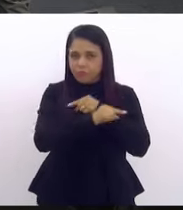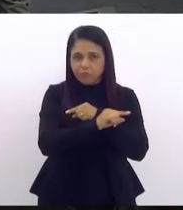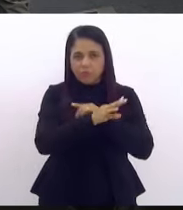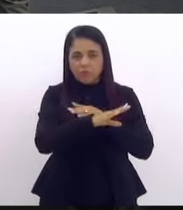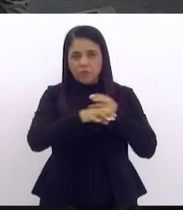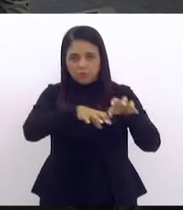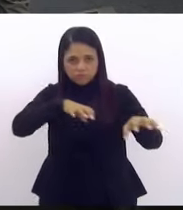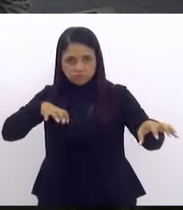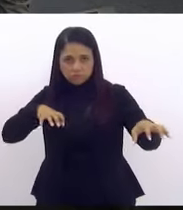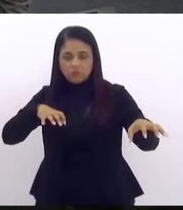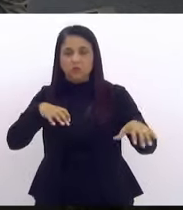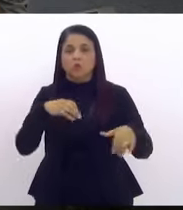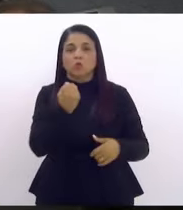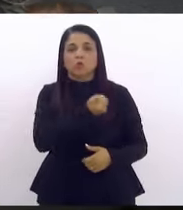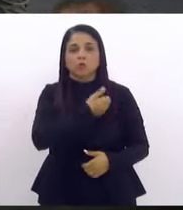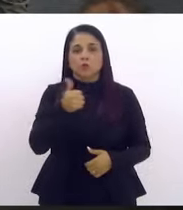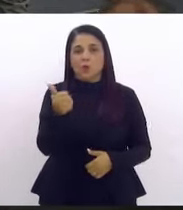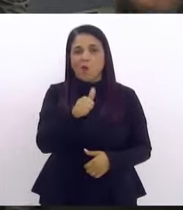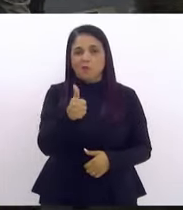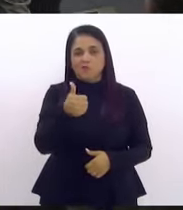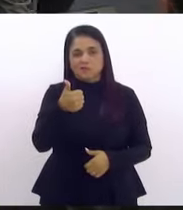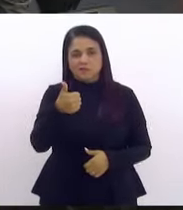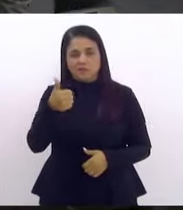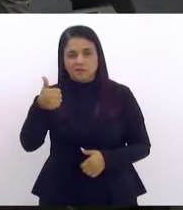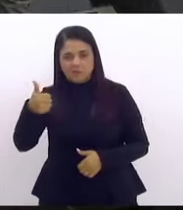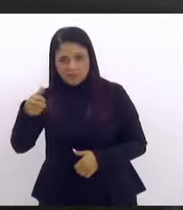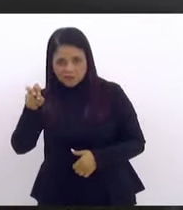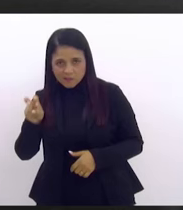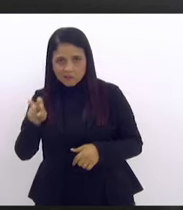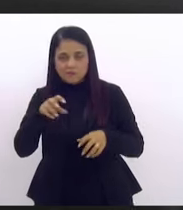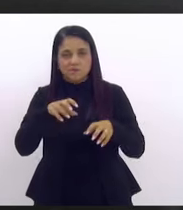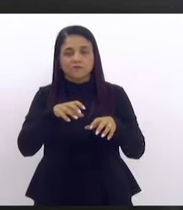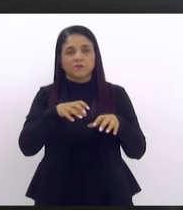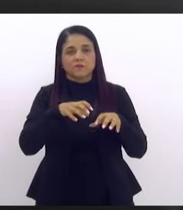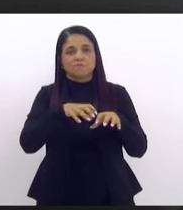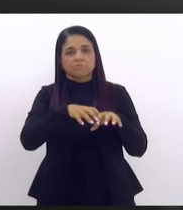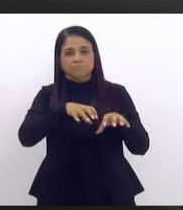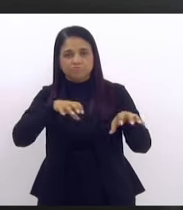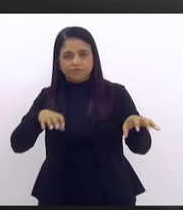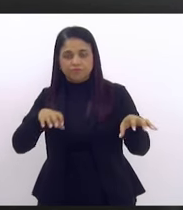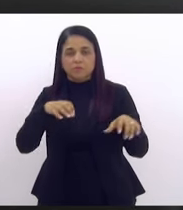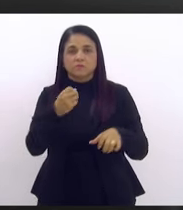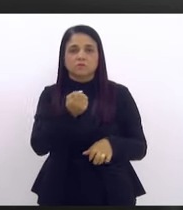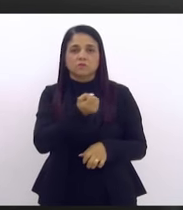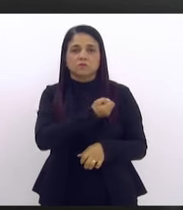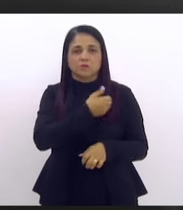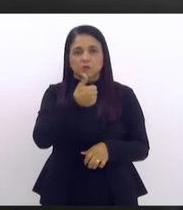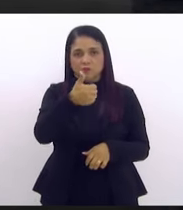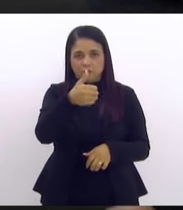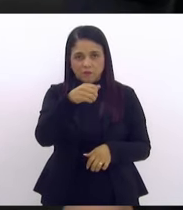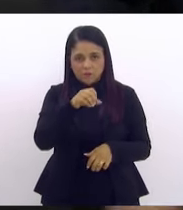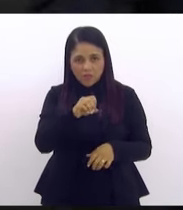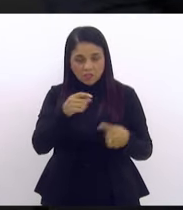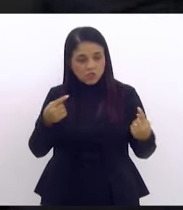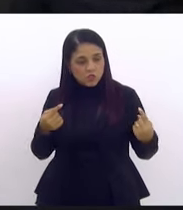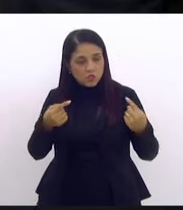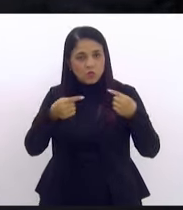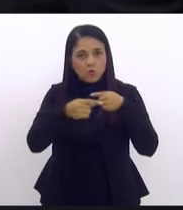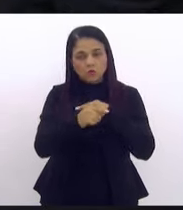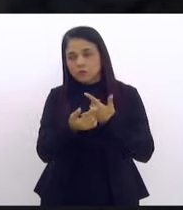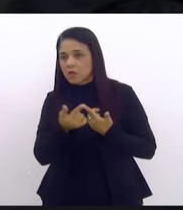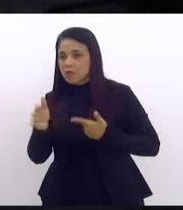número 11 e número 15, pela rejeição da emenda de número 10, contrário às demais